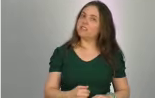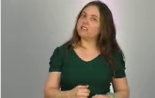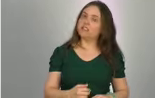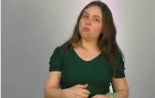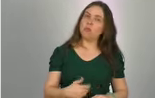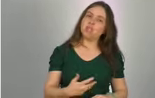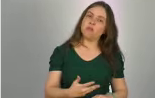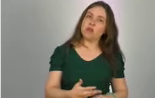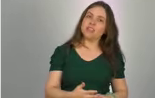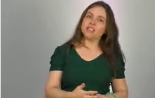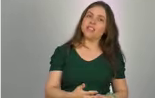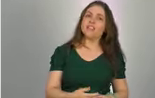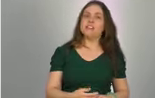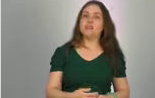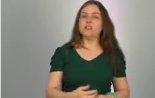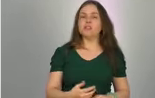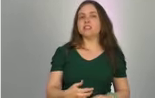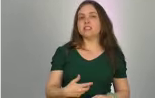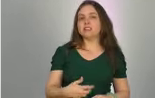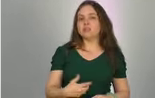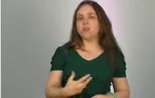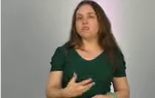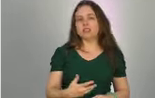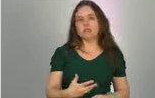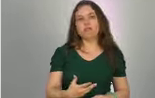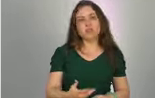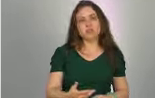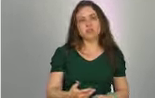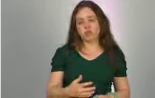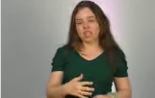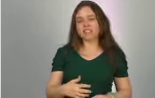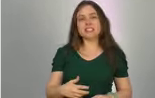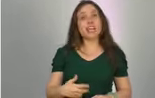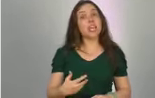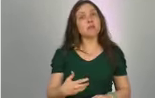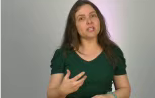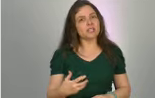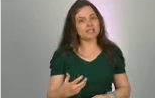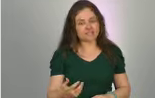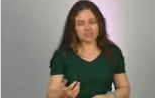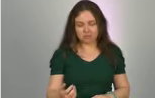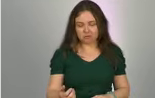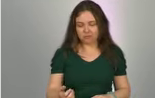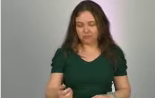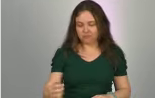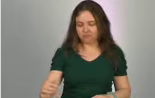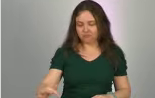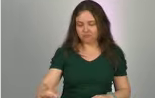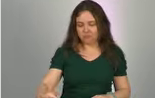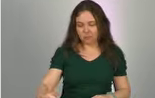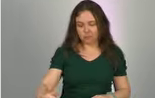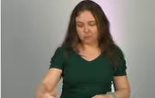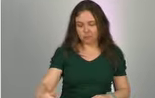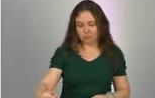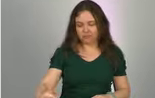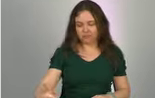fala você vai poder entender um pouquinho mais o que nós quisemos dizer com isso porque dessa representação